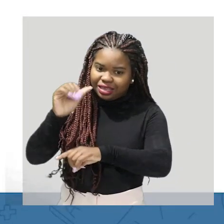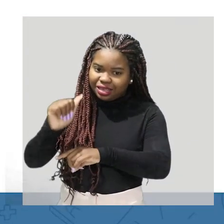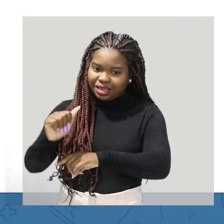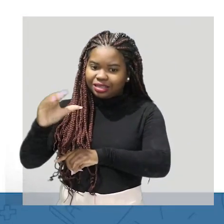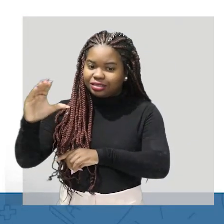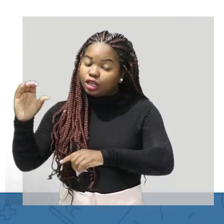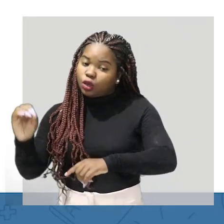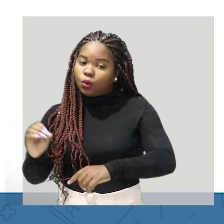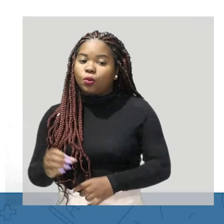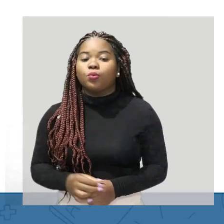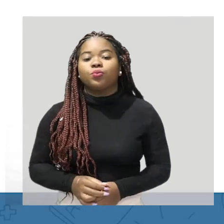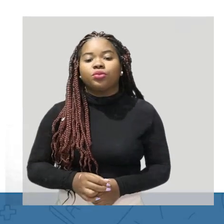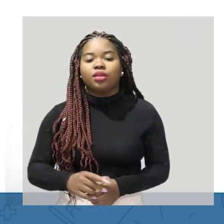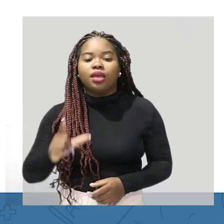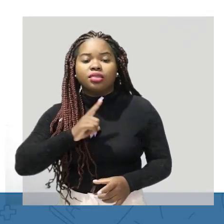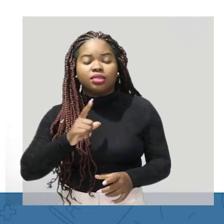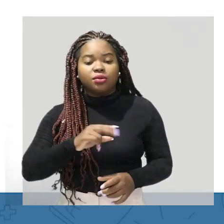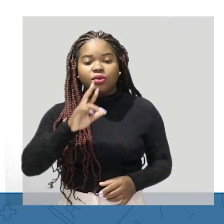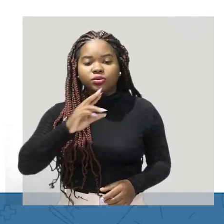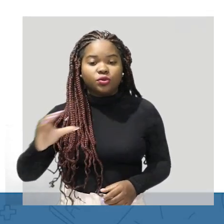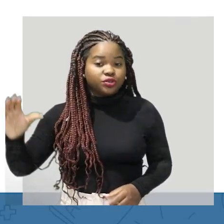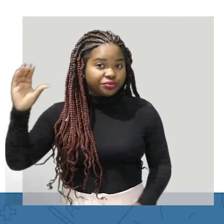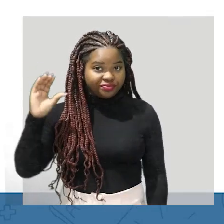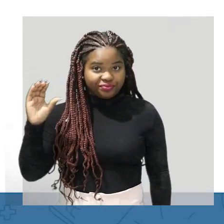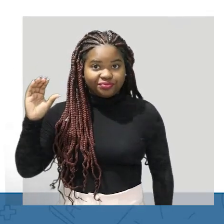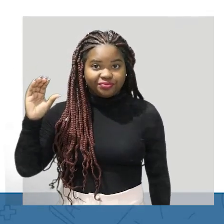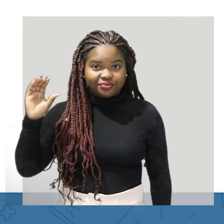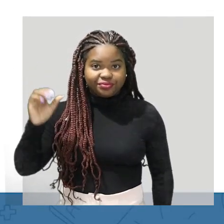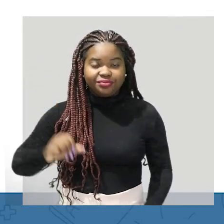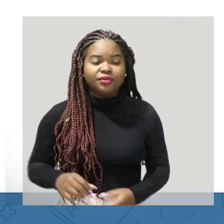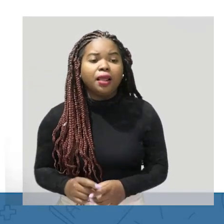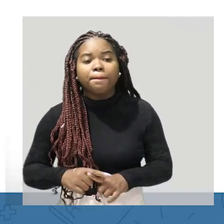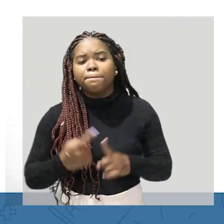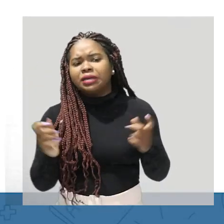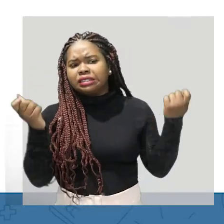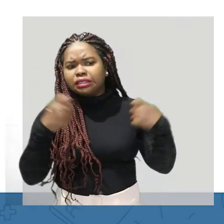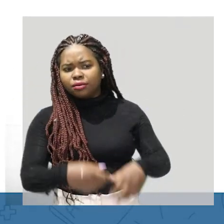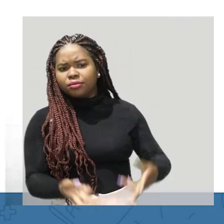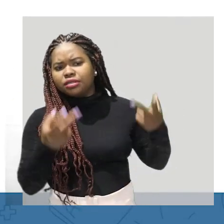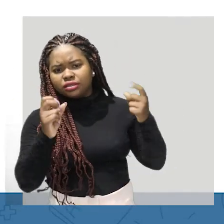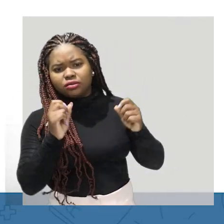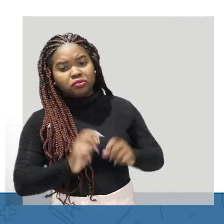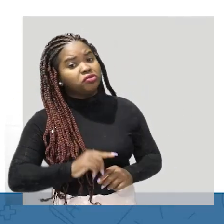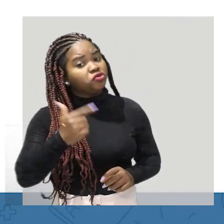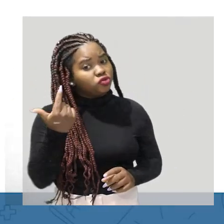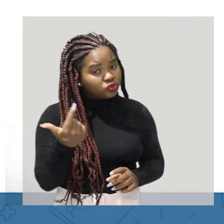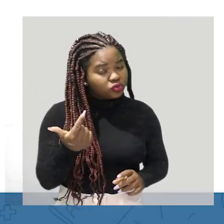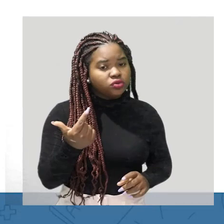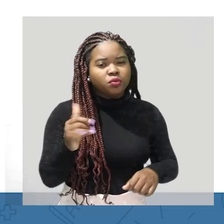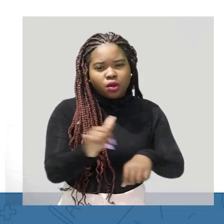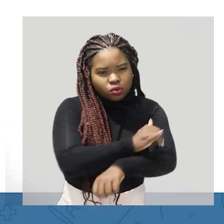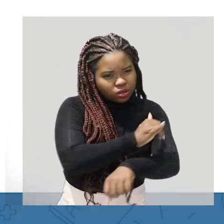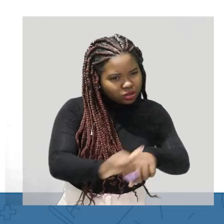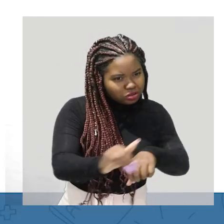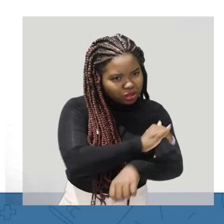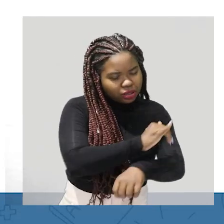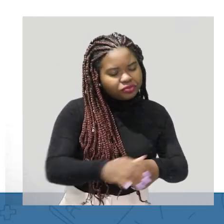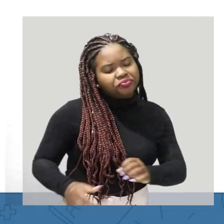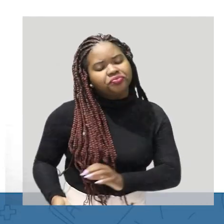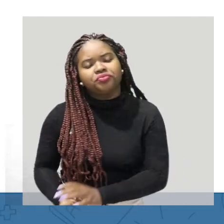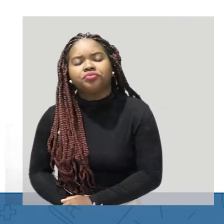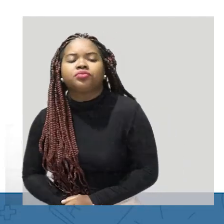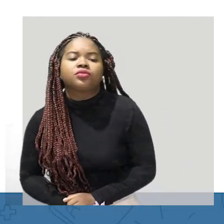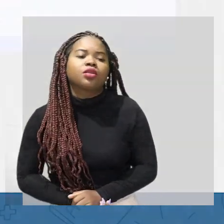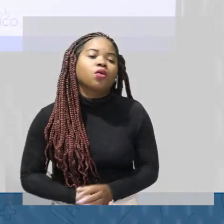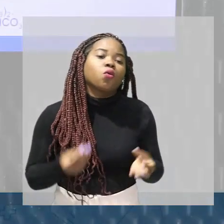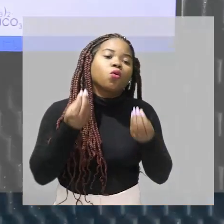certo? Letra C. Mas olha só, podemos também identificar de uma outra forma. Ó, nós